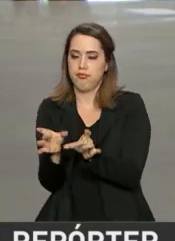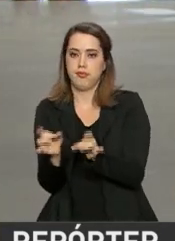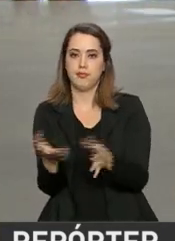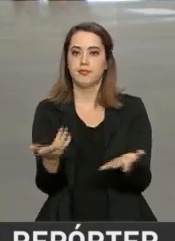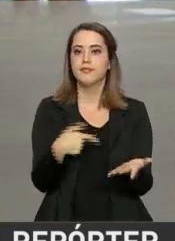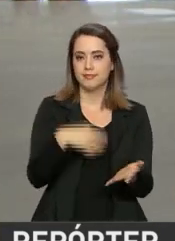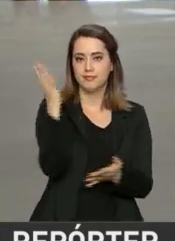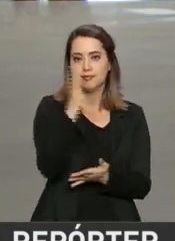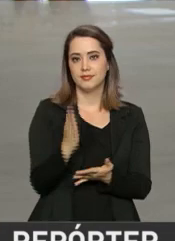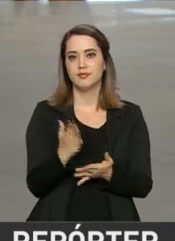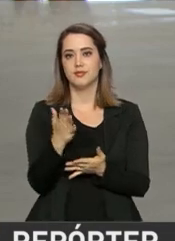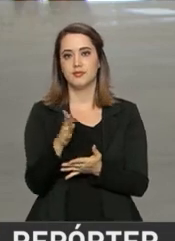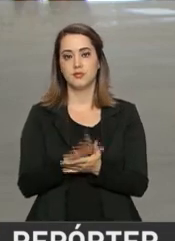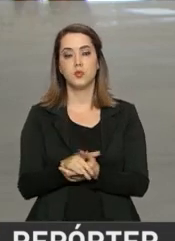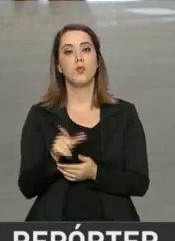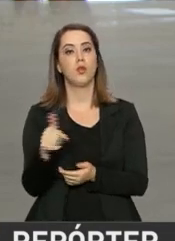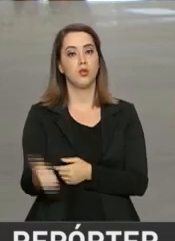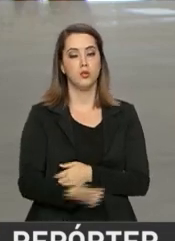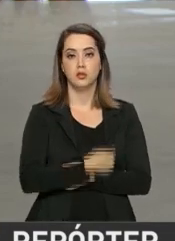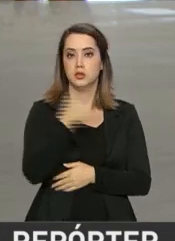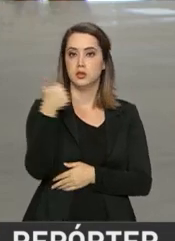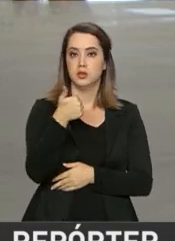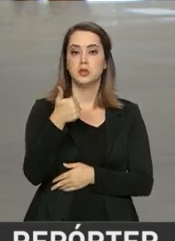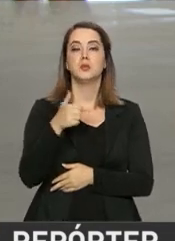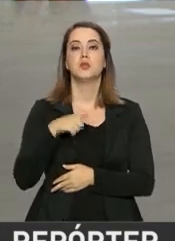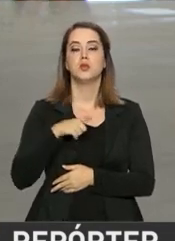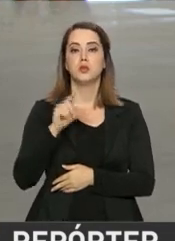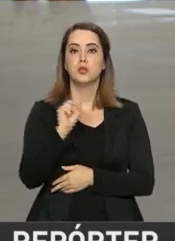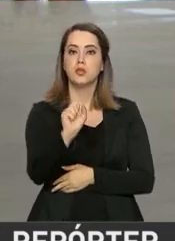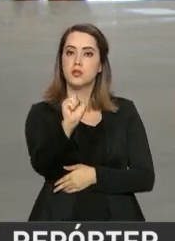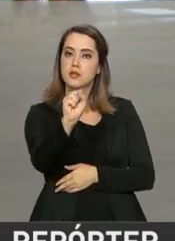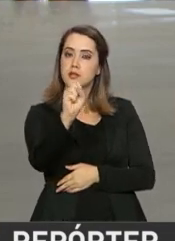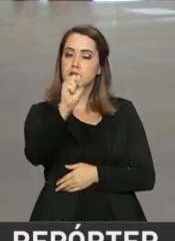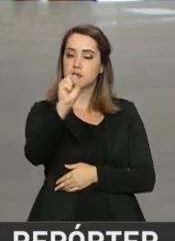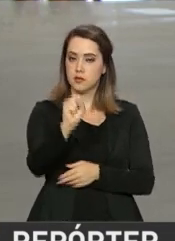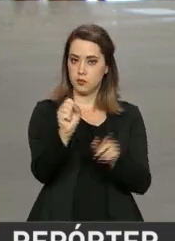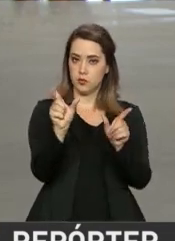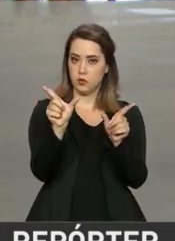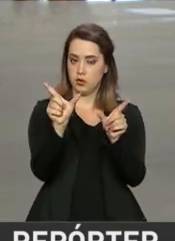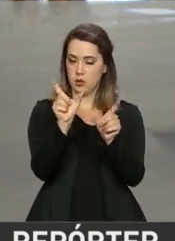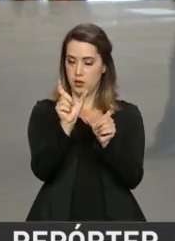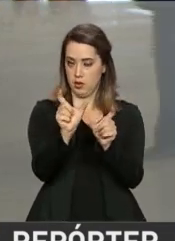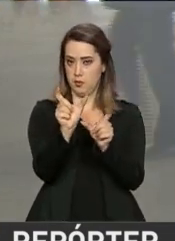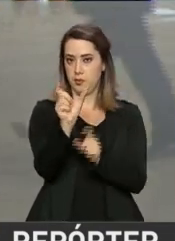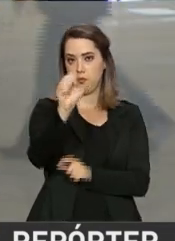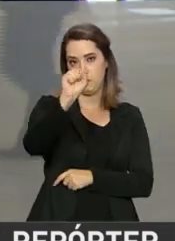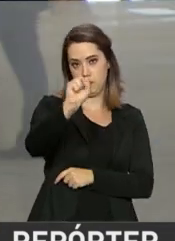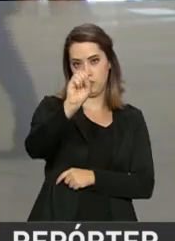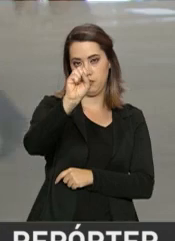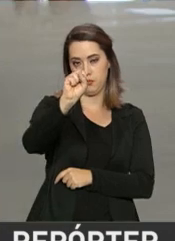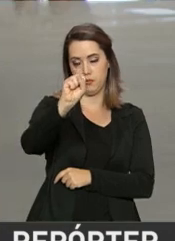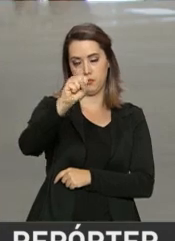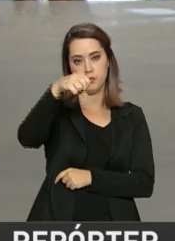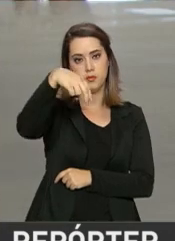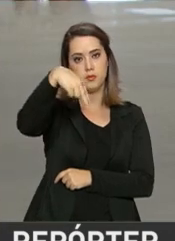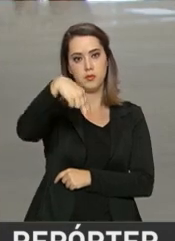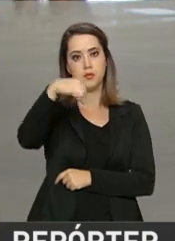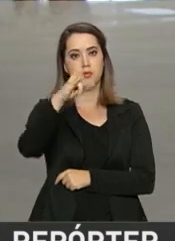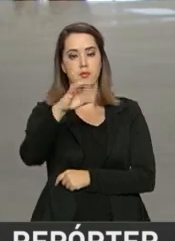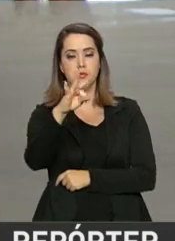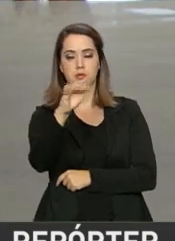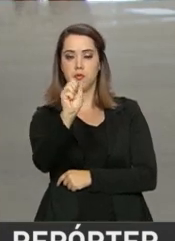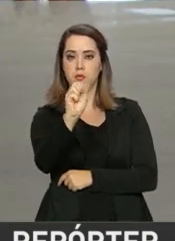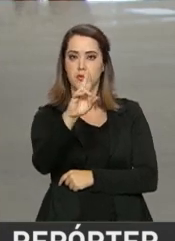melhorar a inspeção sanitária fitossanitária e também evitar que o gado brasileiro desenvolva doenças como por